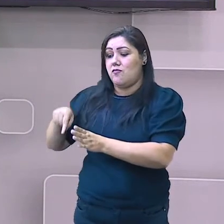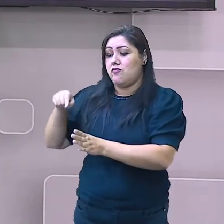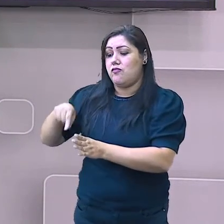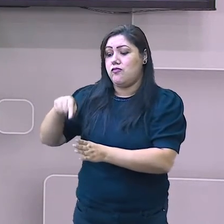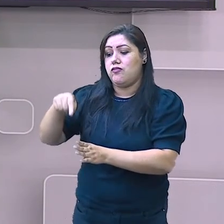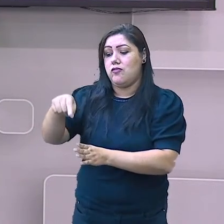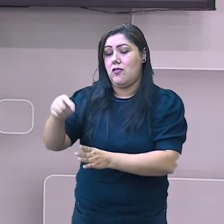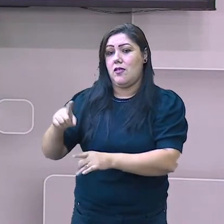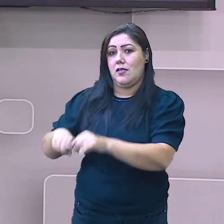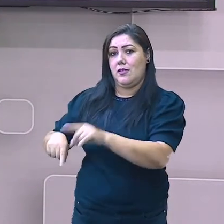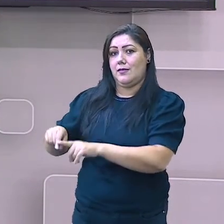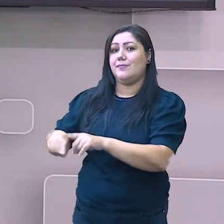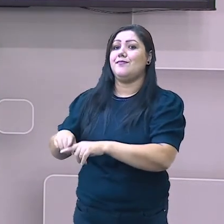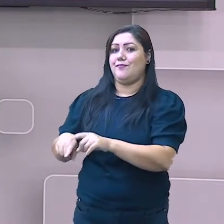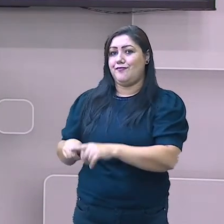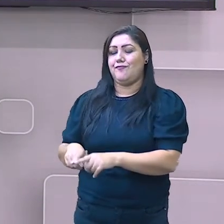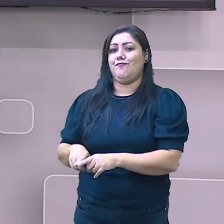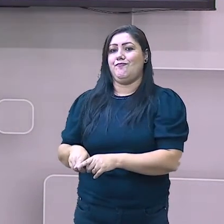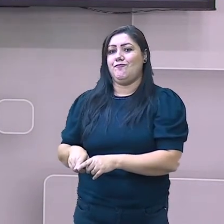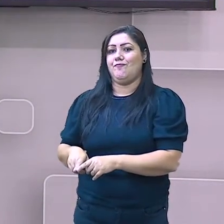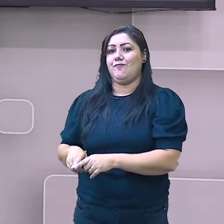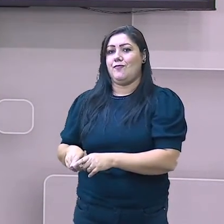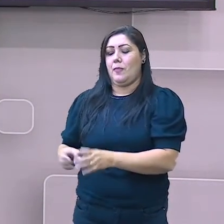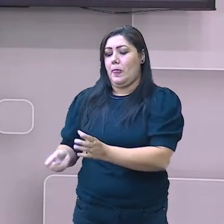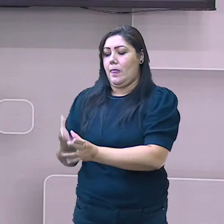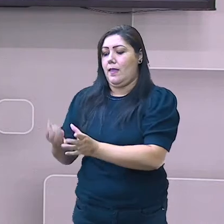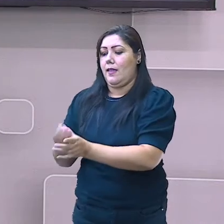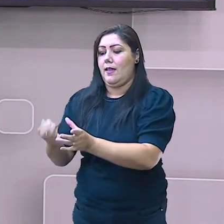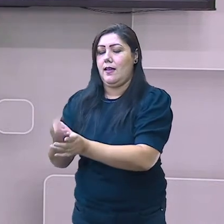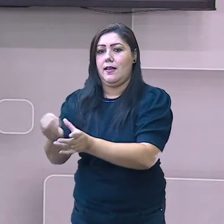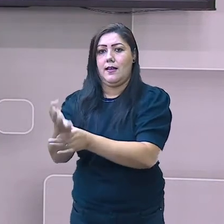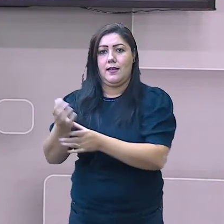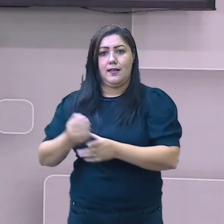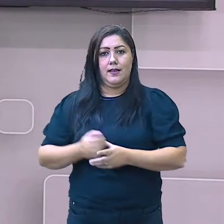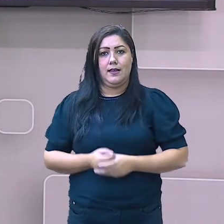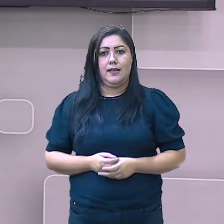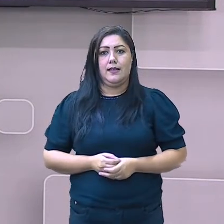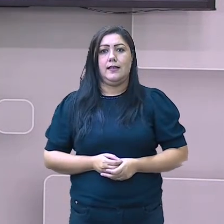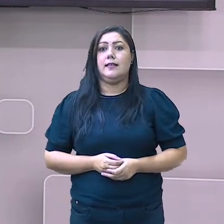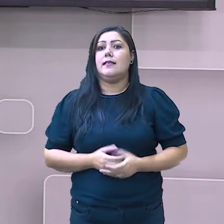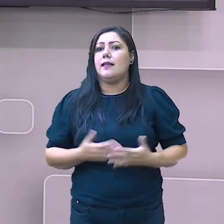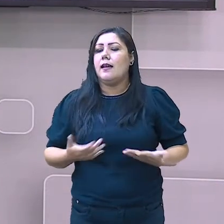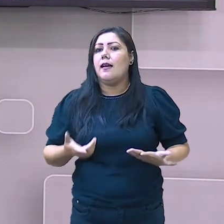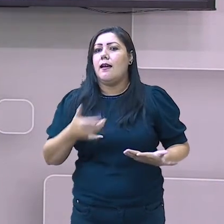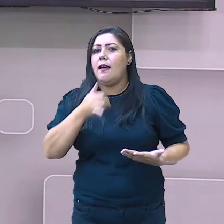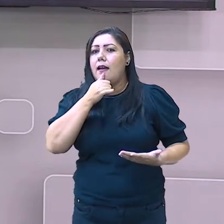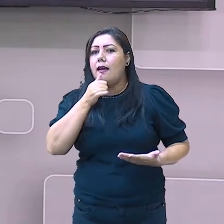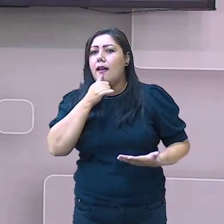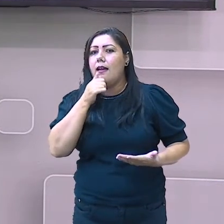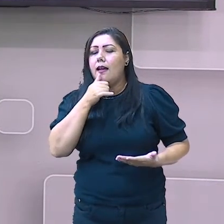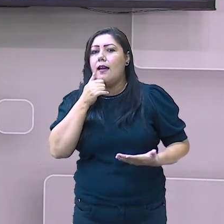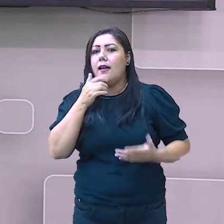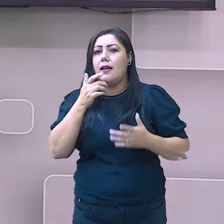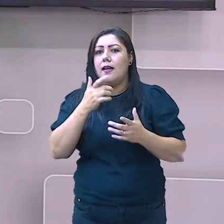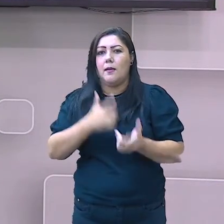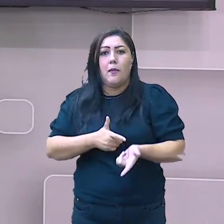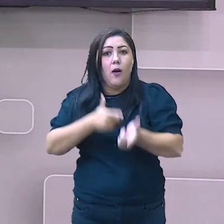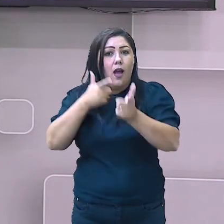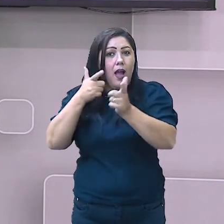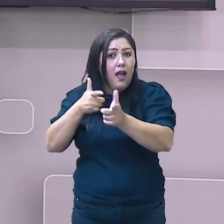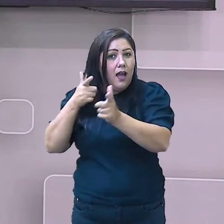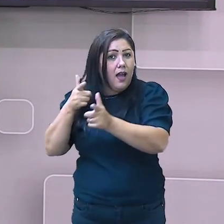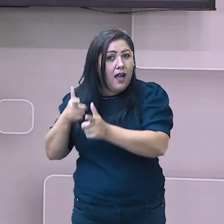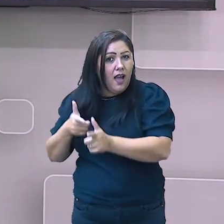aquele bem de consumo. Se era para criar armas, ele sairia da escola